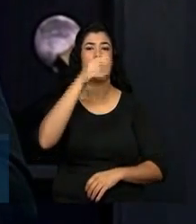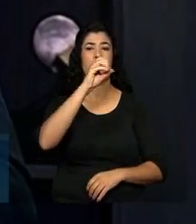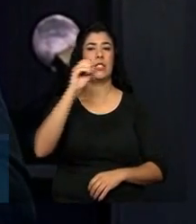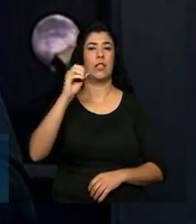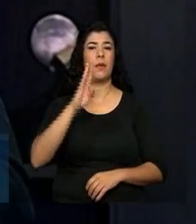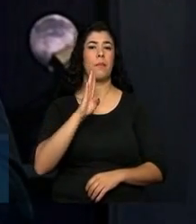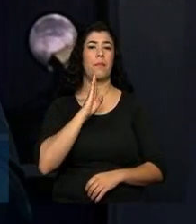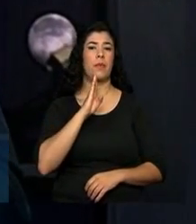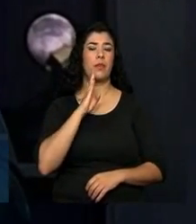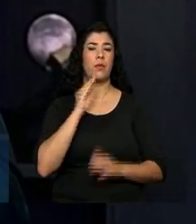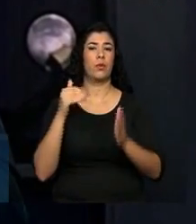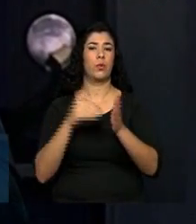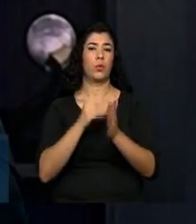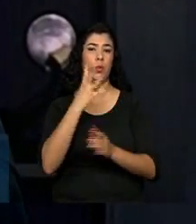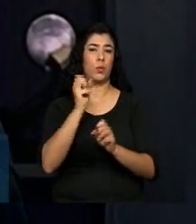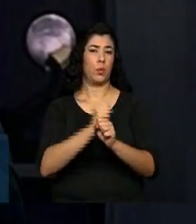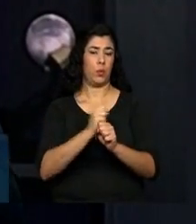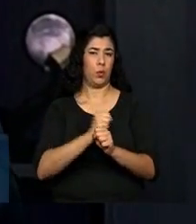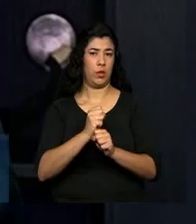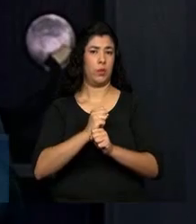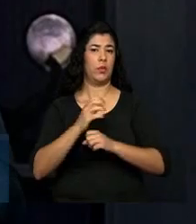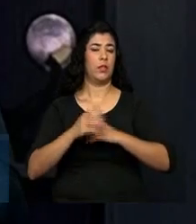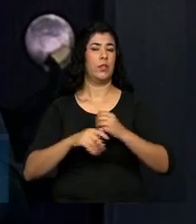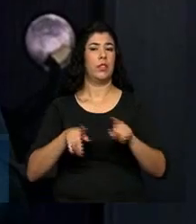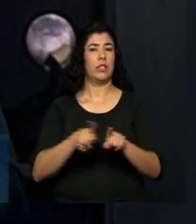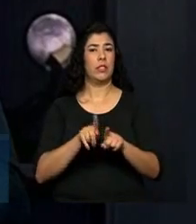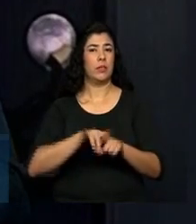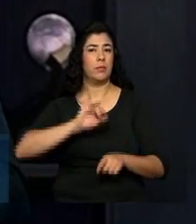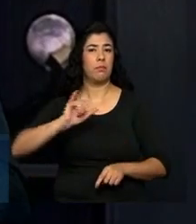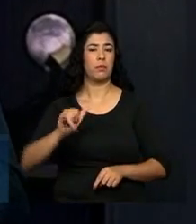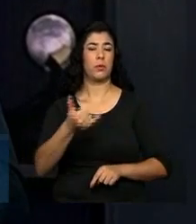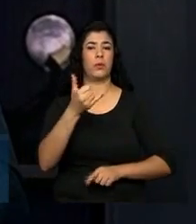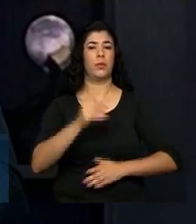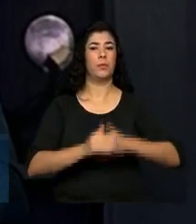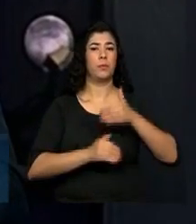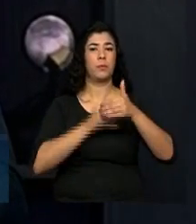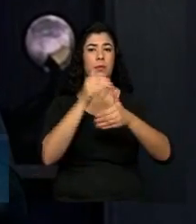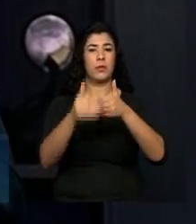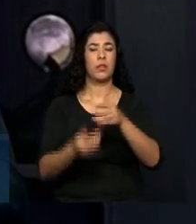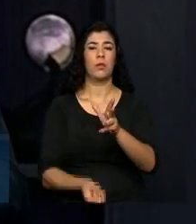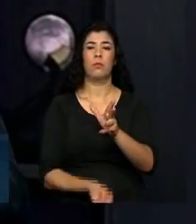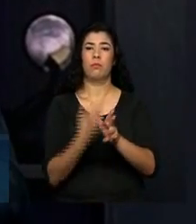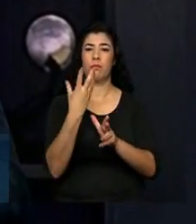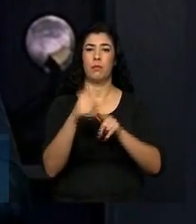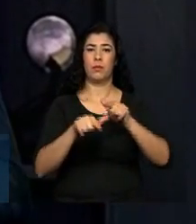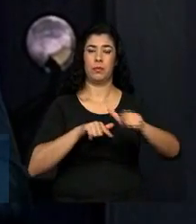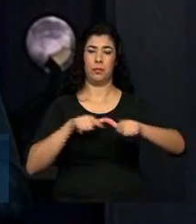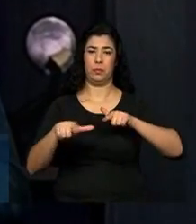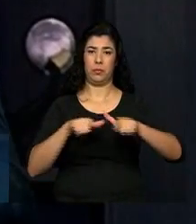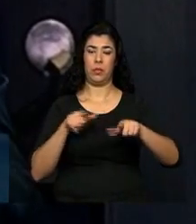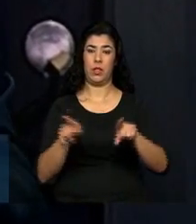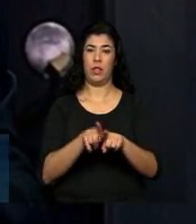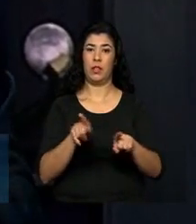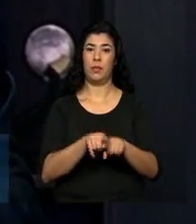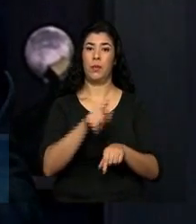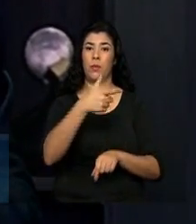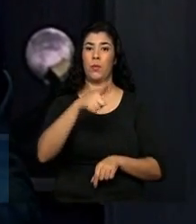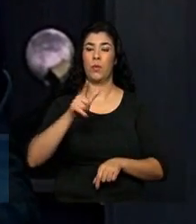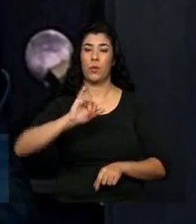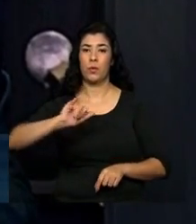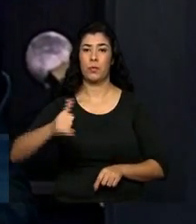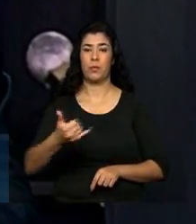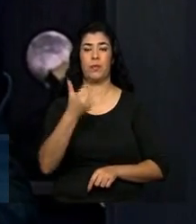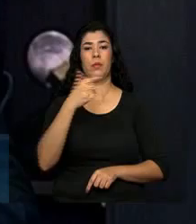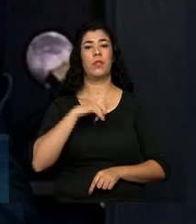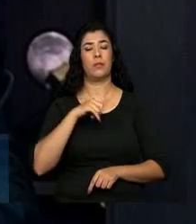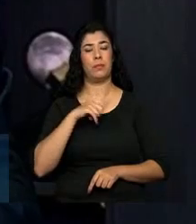uma oportunidade grande de geração de emprego e de eh oportunidades